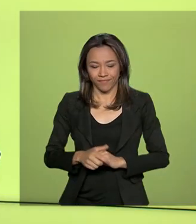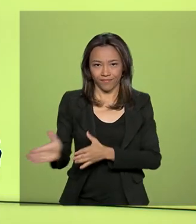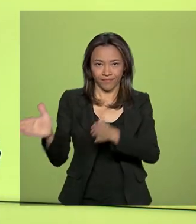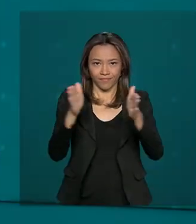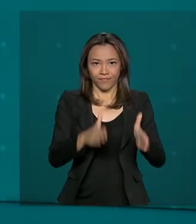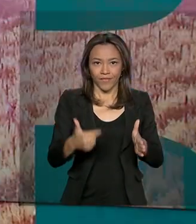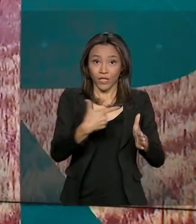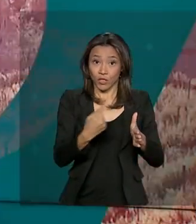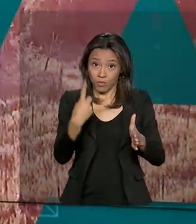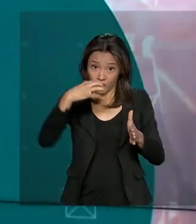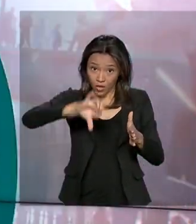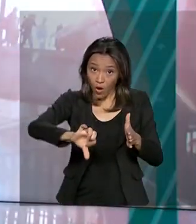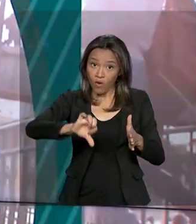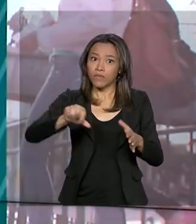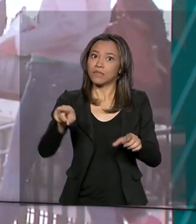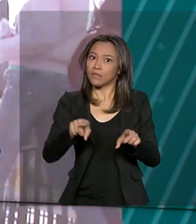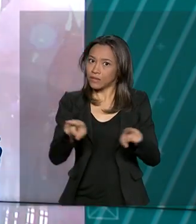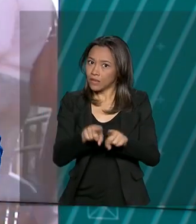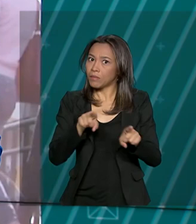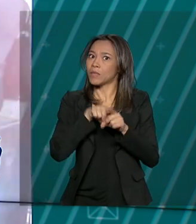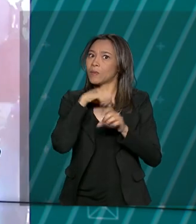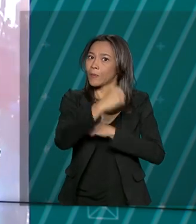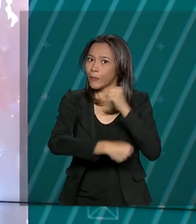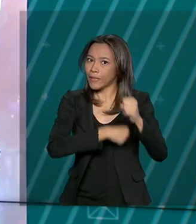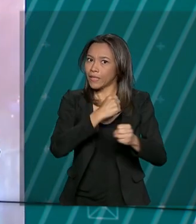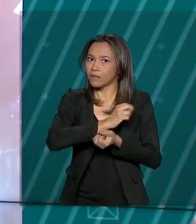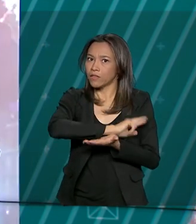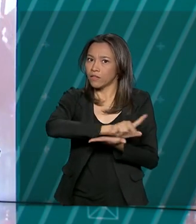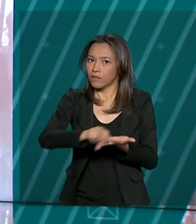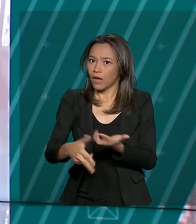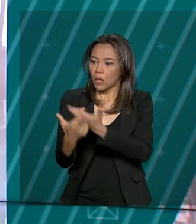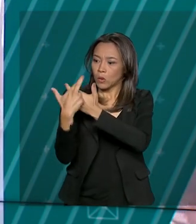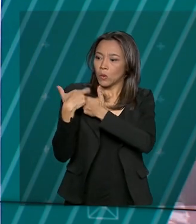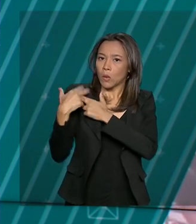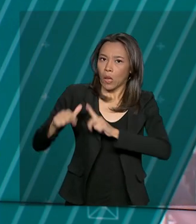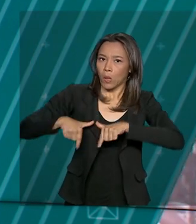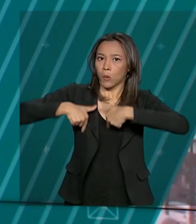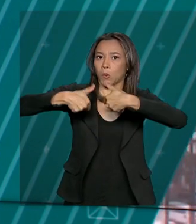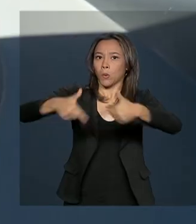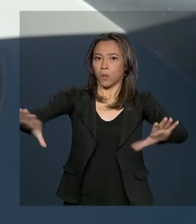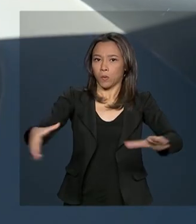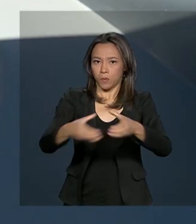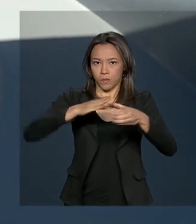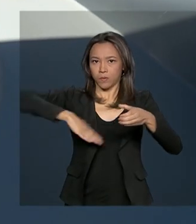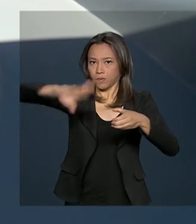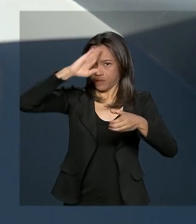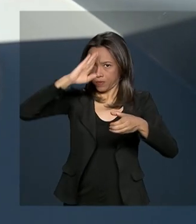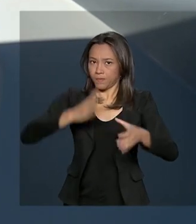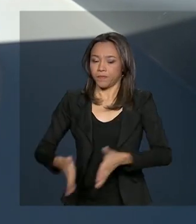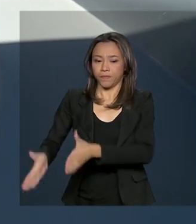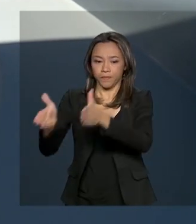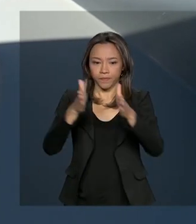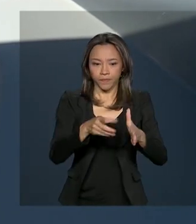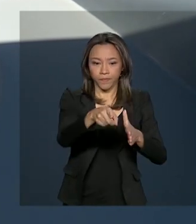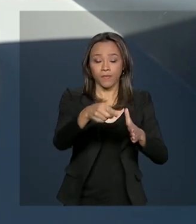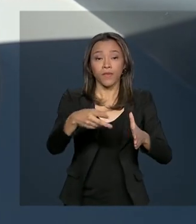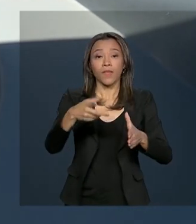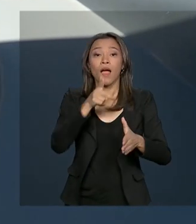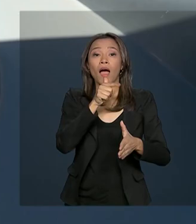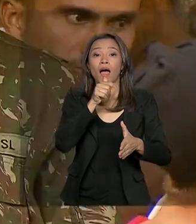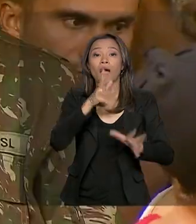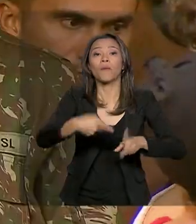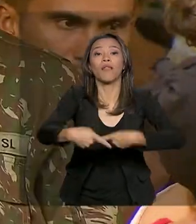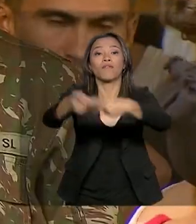2019 também foi um ano de muitas missões para as Forças Armadas. Distribuição de água no